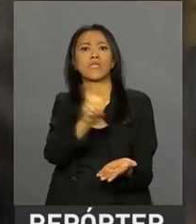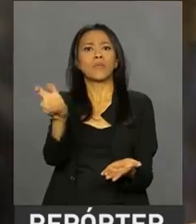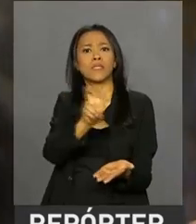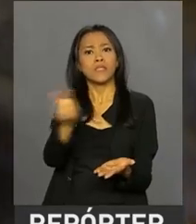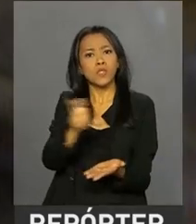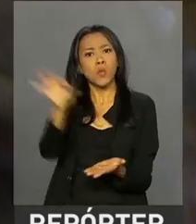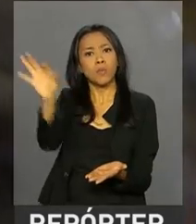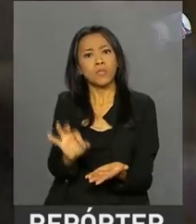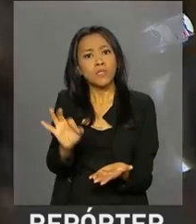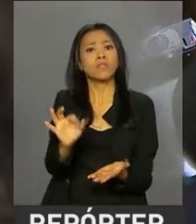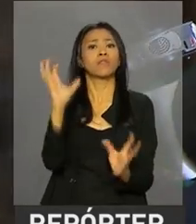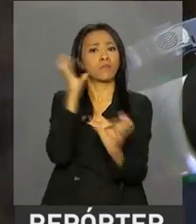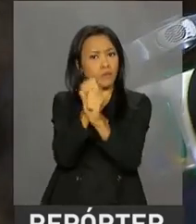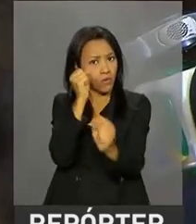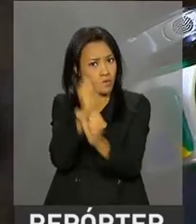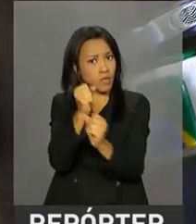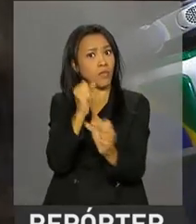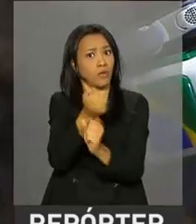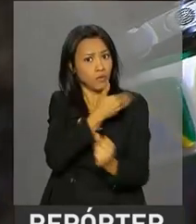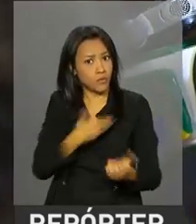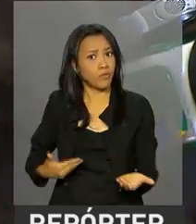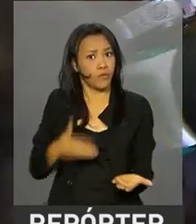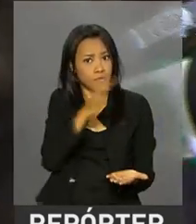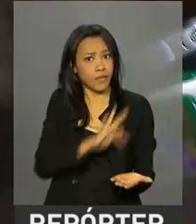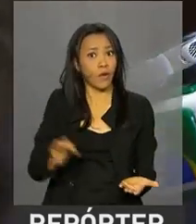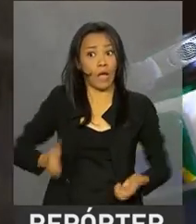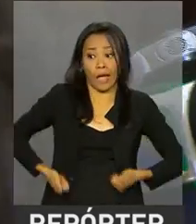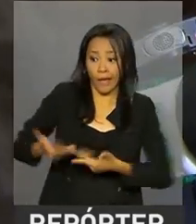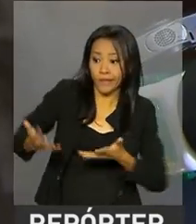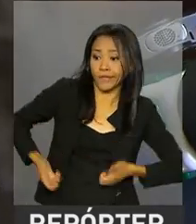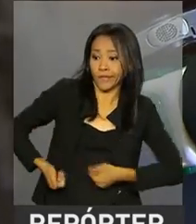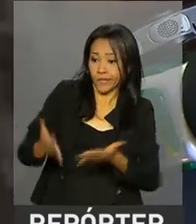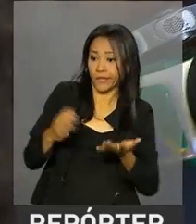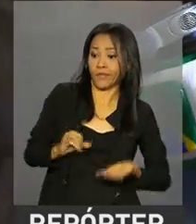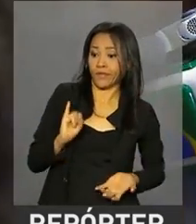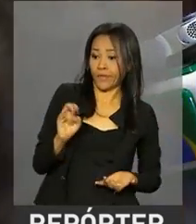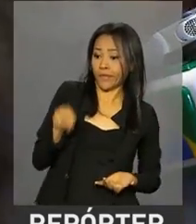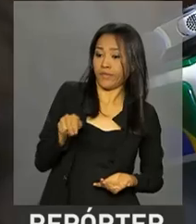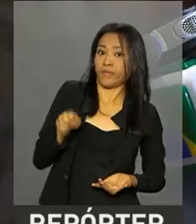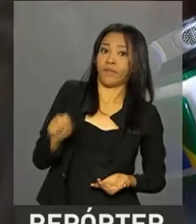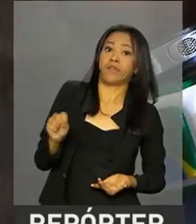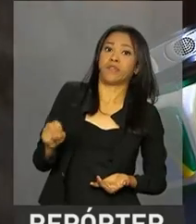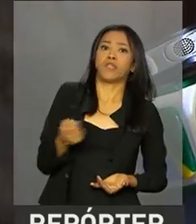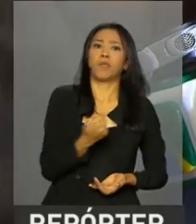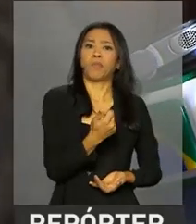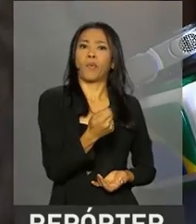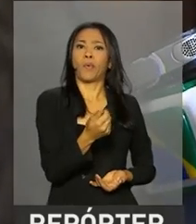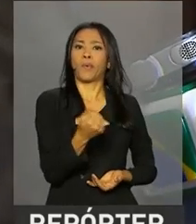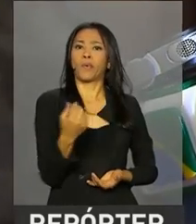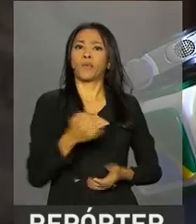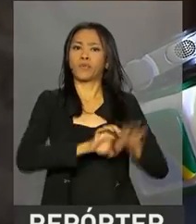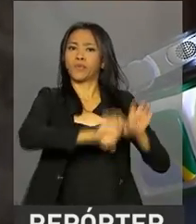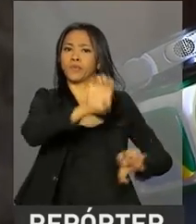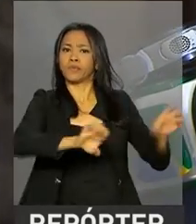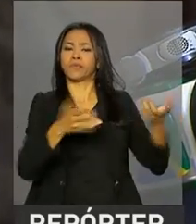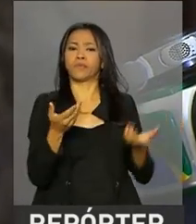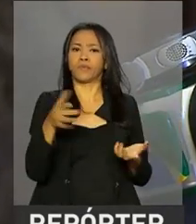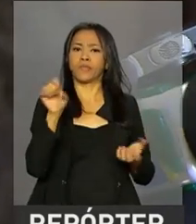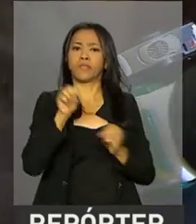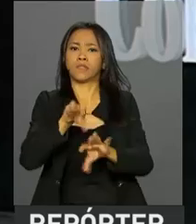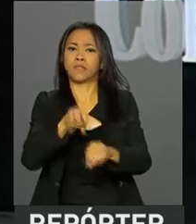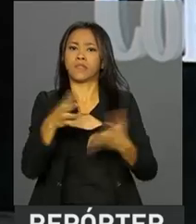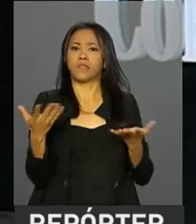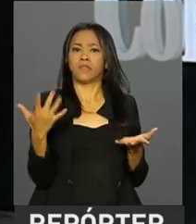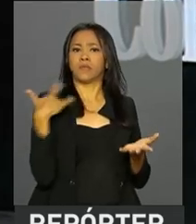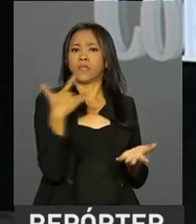orçamento Público Federal então nós estamos gastando demais com previdência e muito pouco com investimento com educação e com